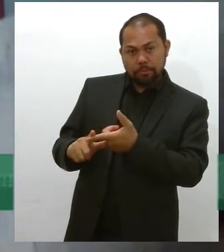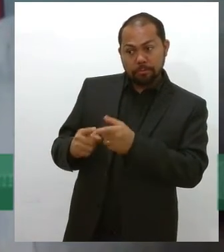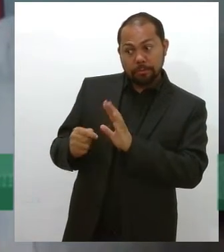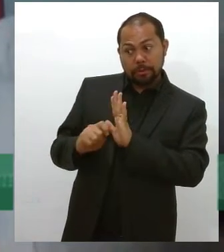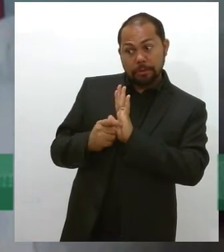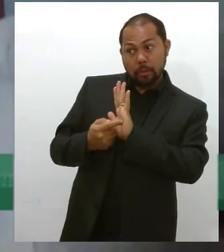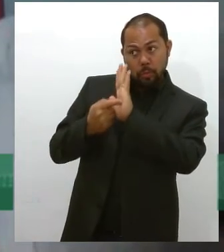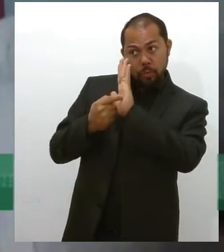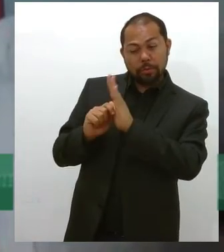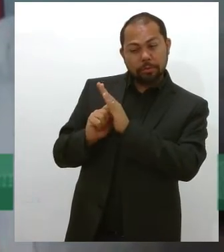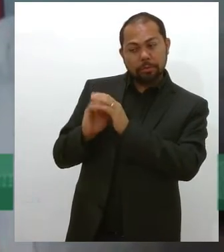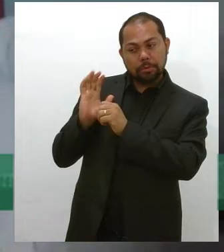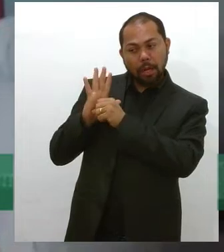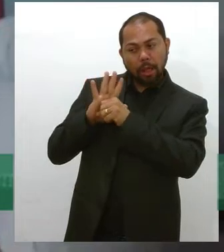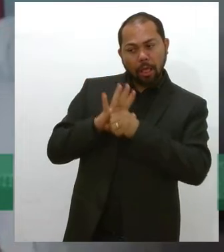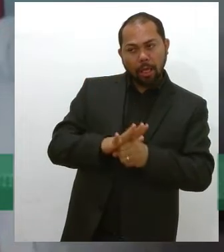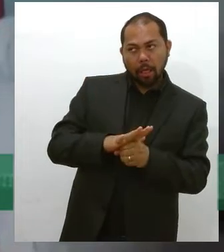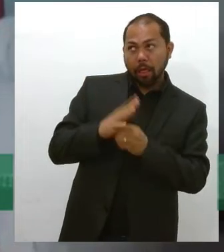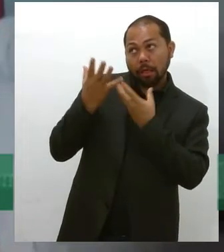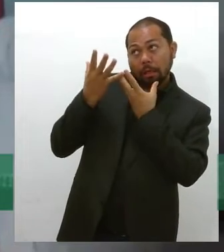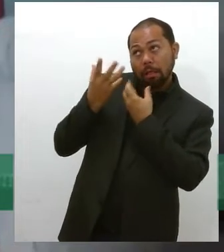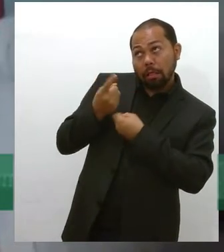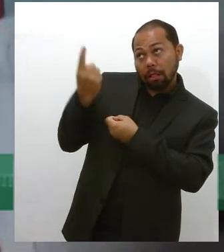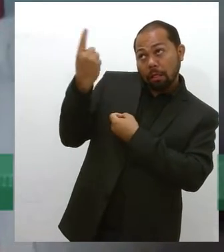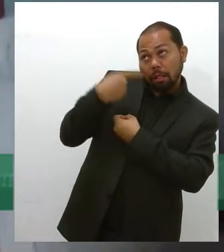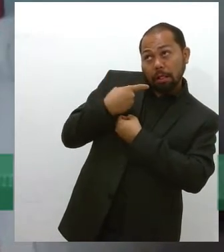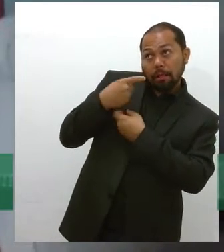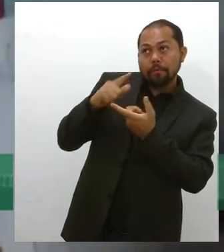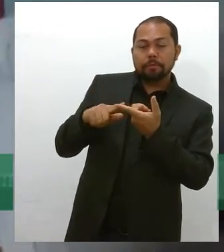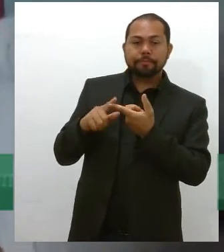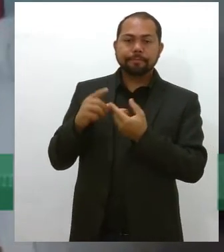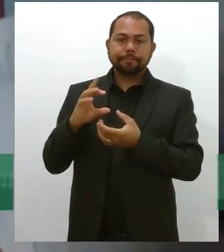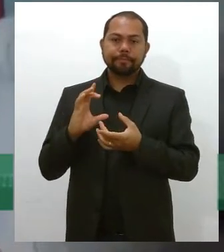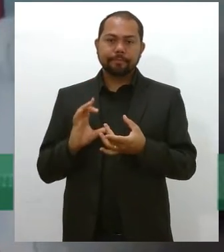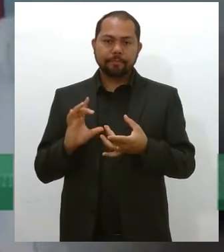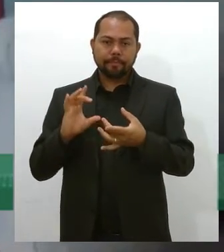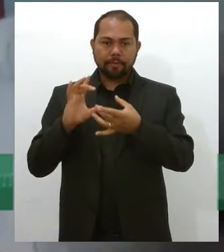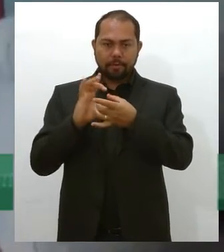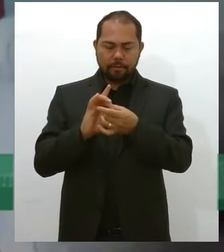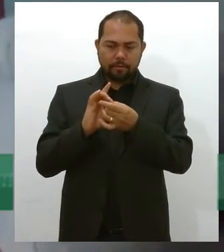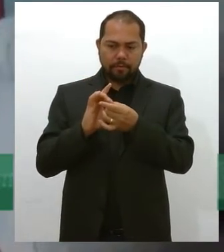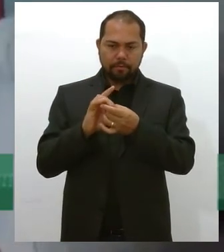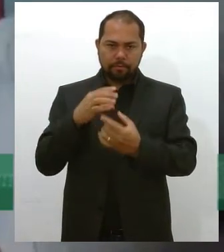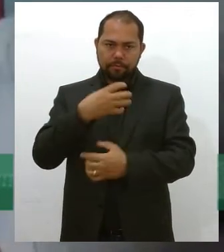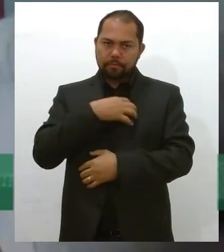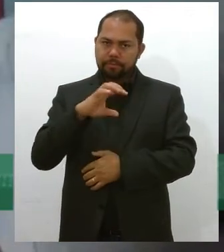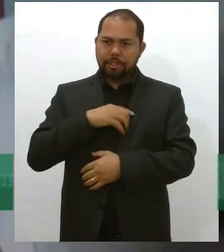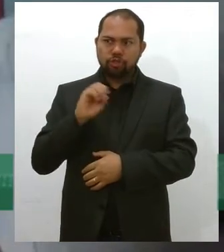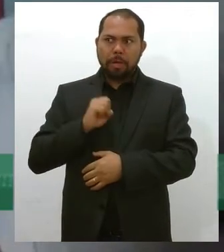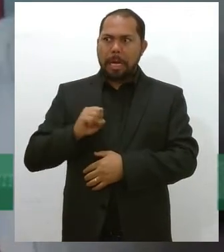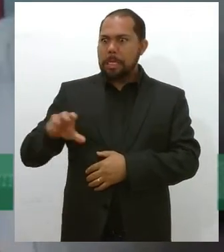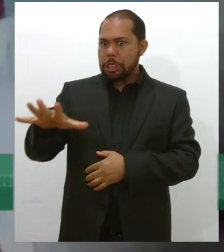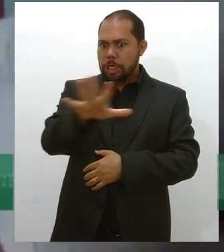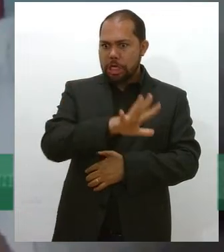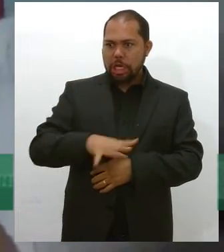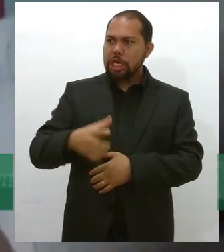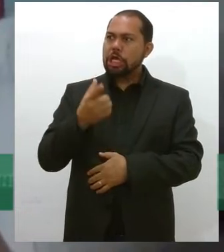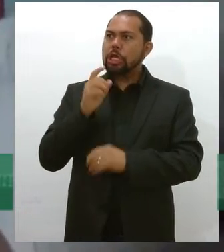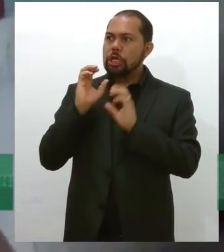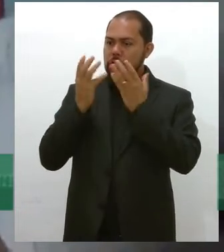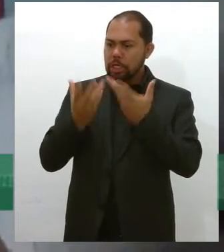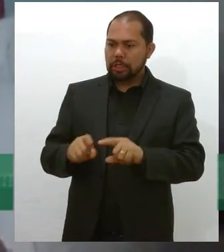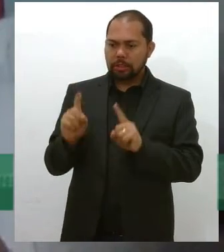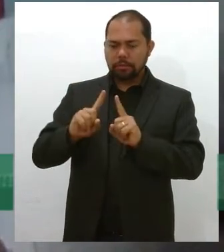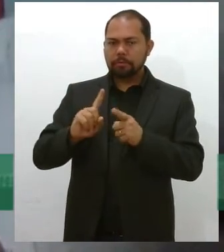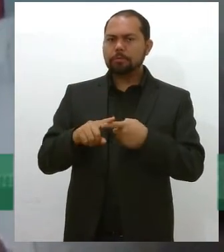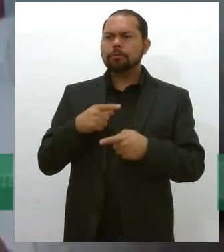olha, vamos continuar ligados à Bahia, não era exatamente unanimidade. Né? Você tinha outros agentes políticos que questionavam